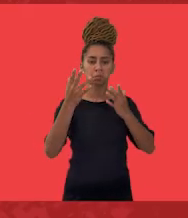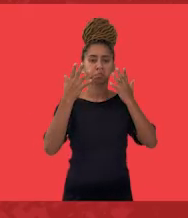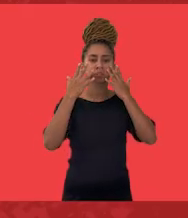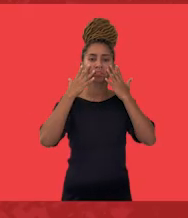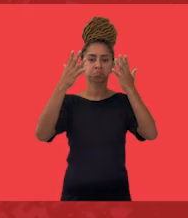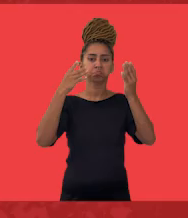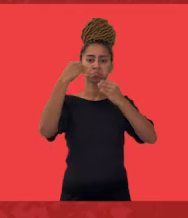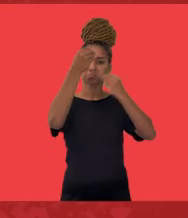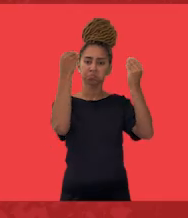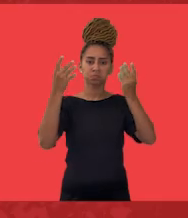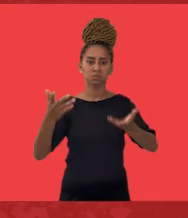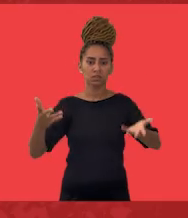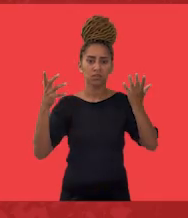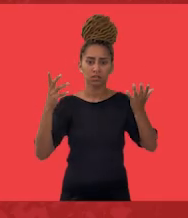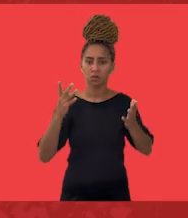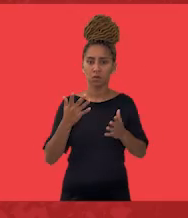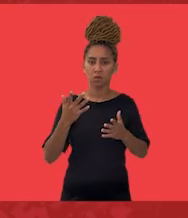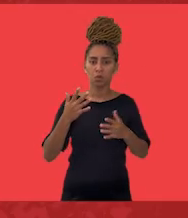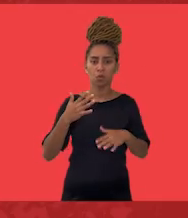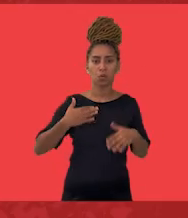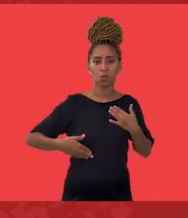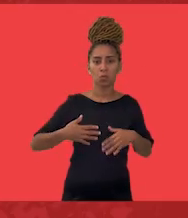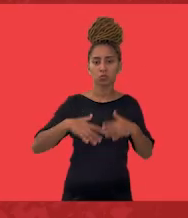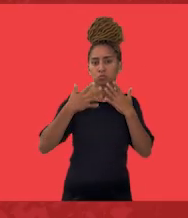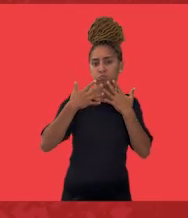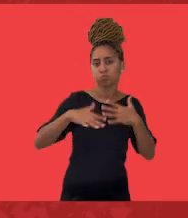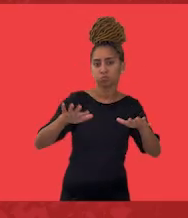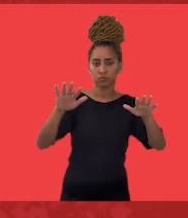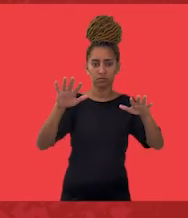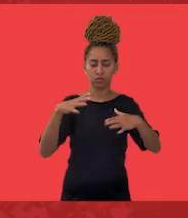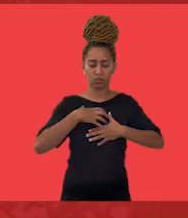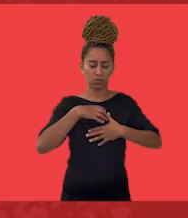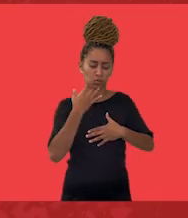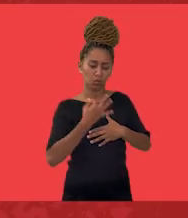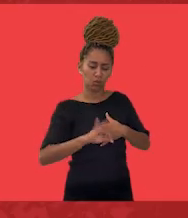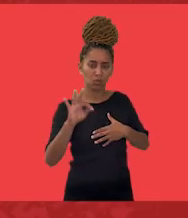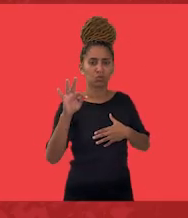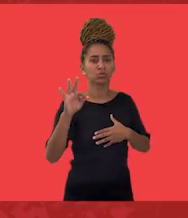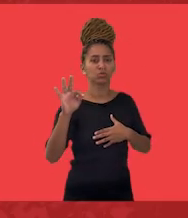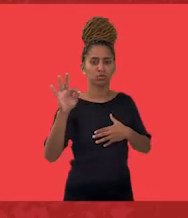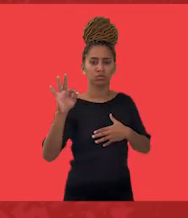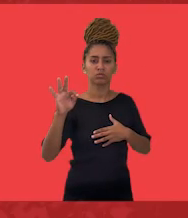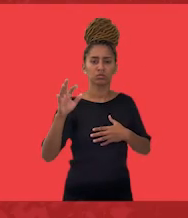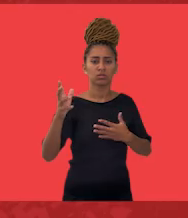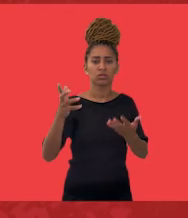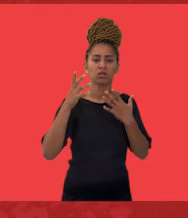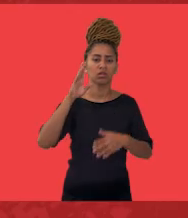enquanto traga em uma longa piteira e discute a genealogia das cobras.